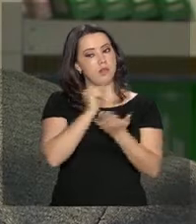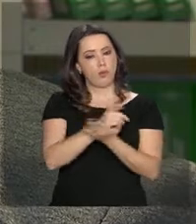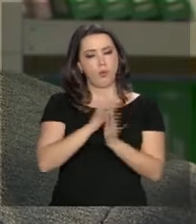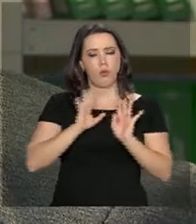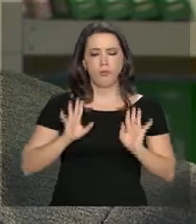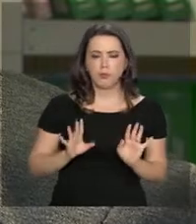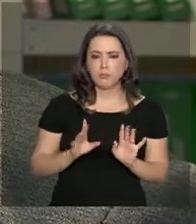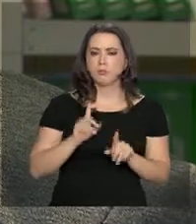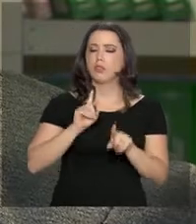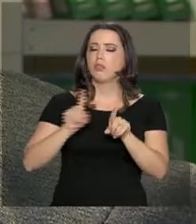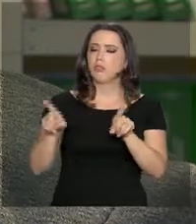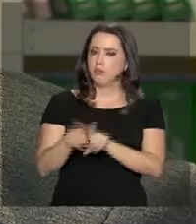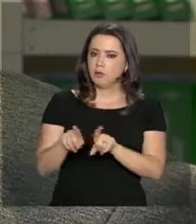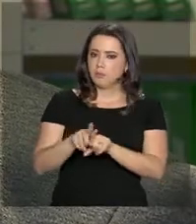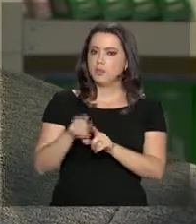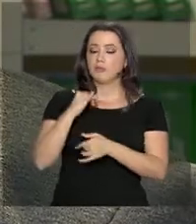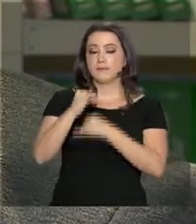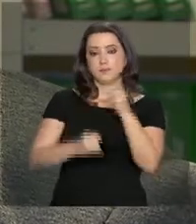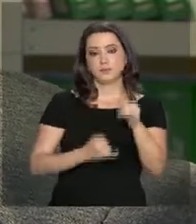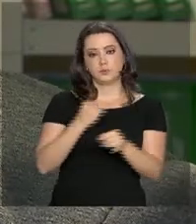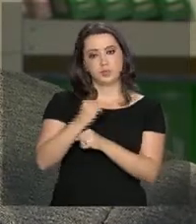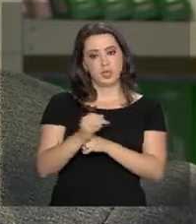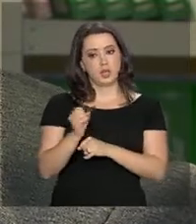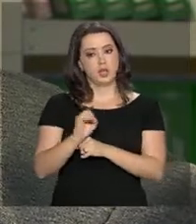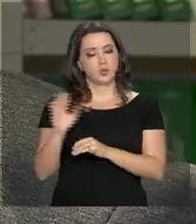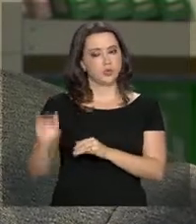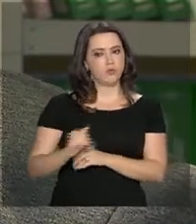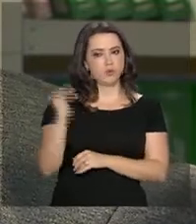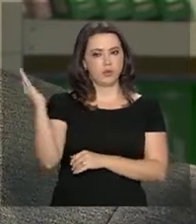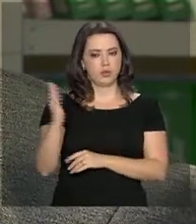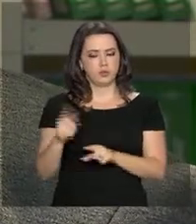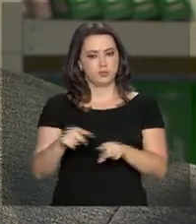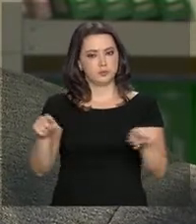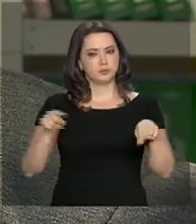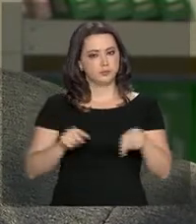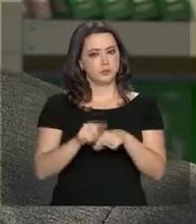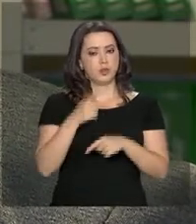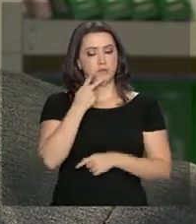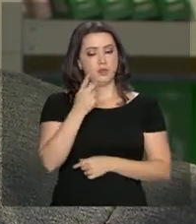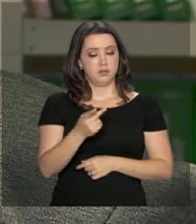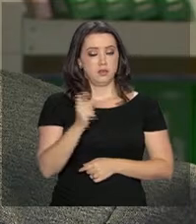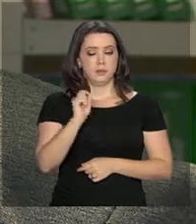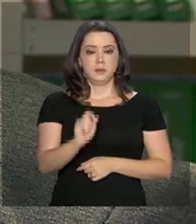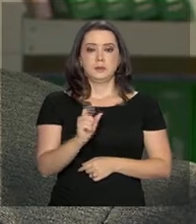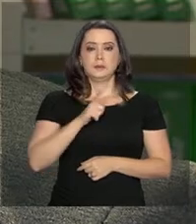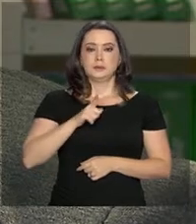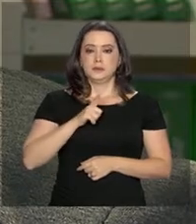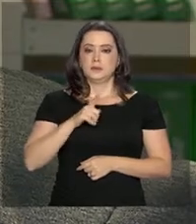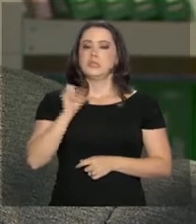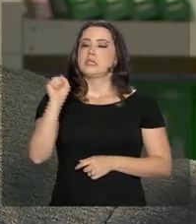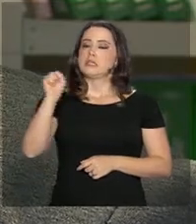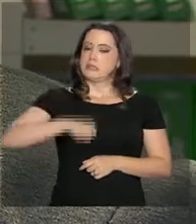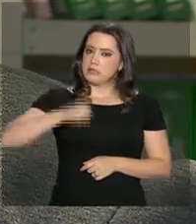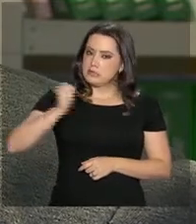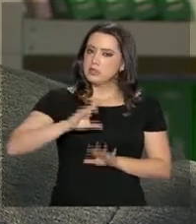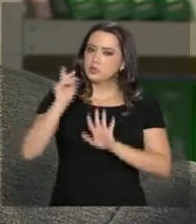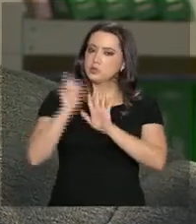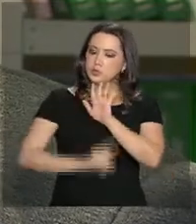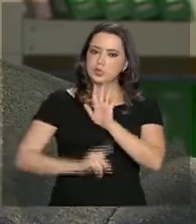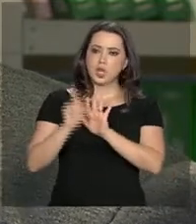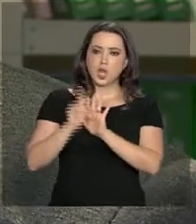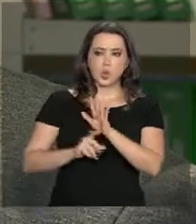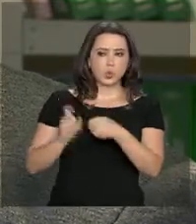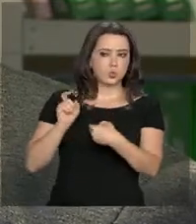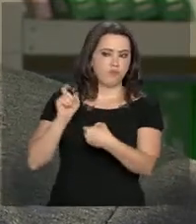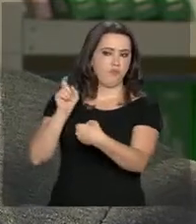das compras via internet ou fora do estabelecimento físico como nós dissemos que o consumidor tem direito sem ter que motivava